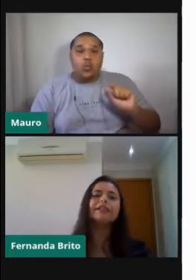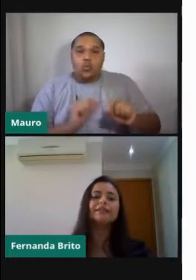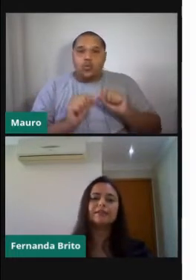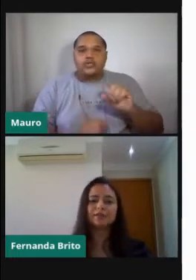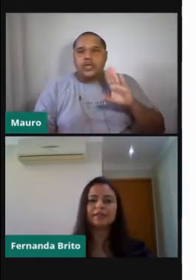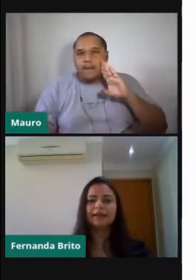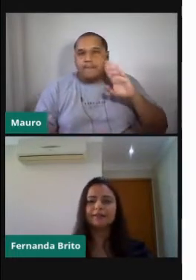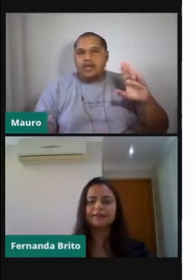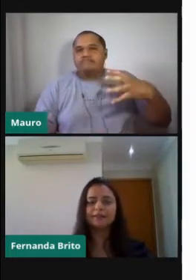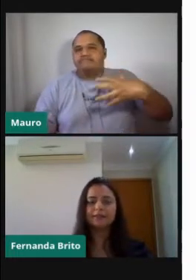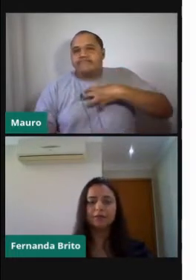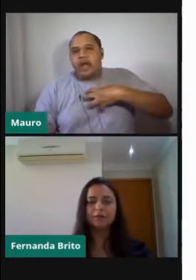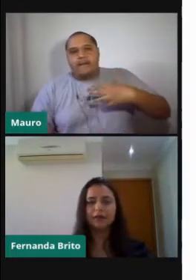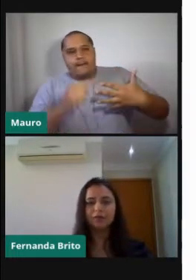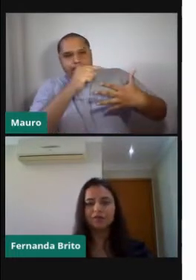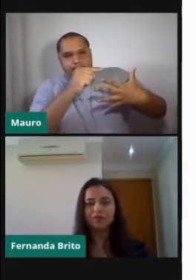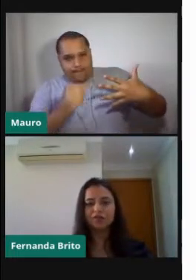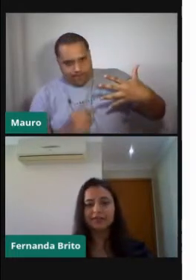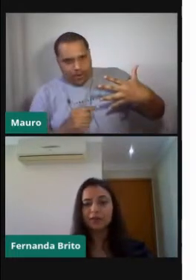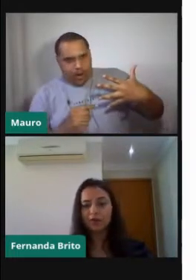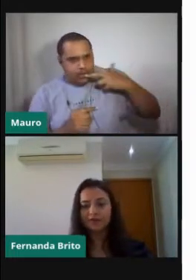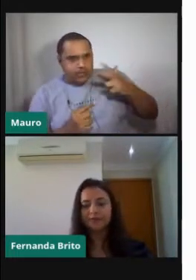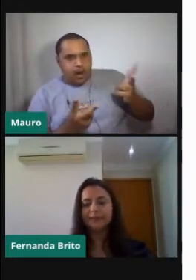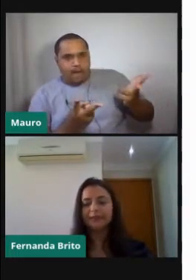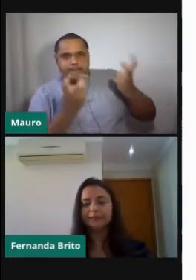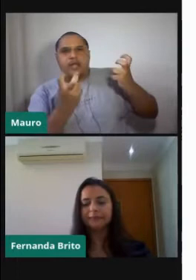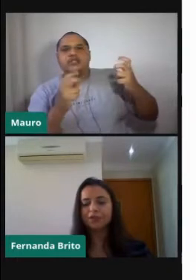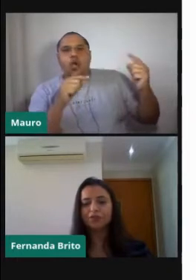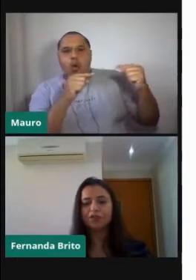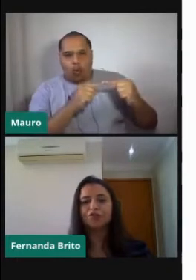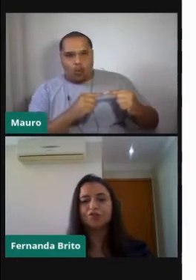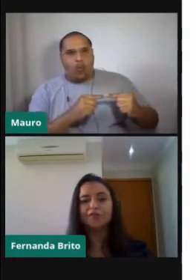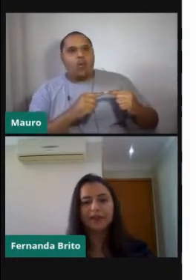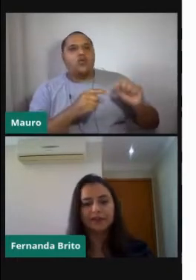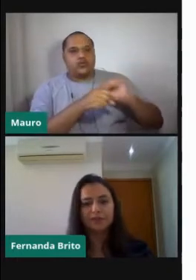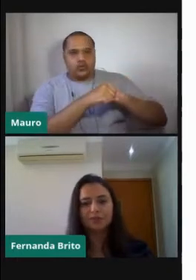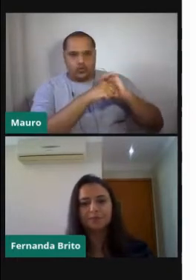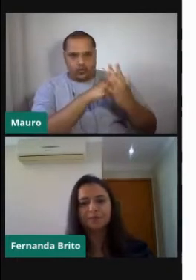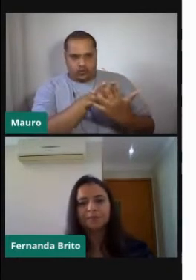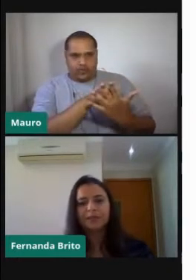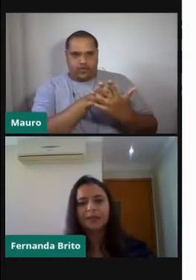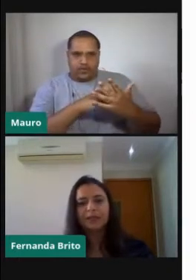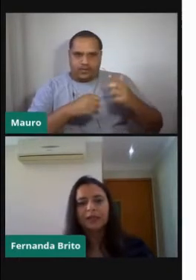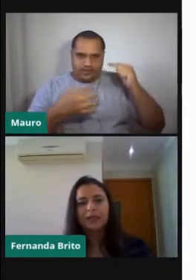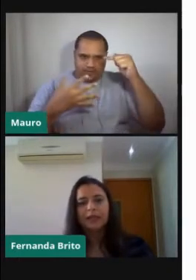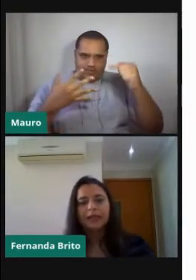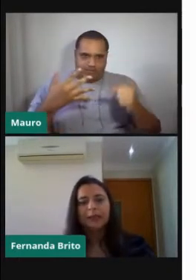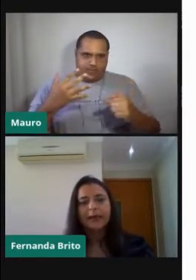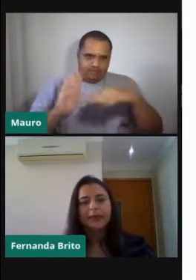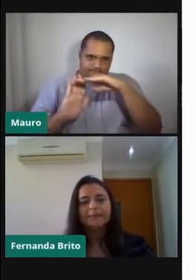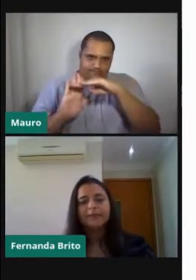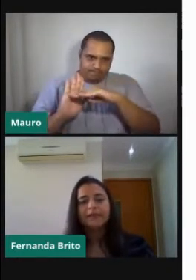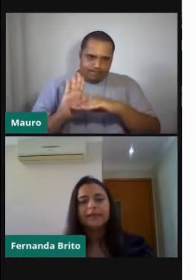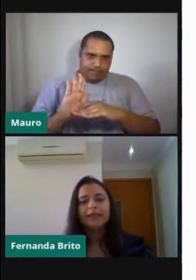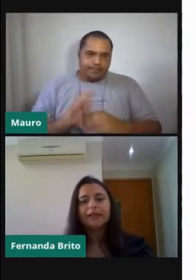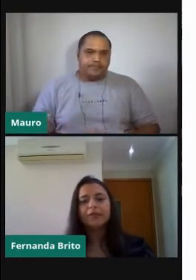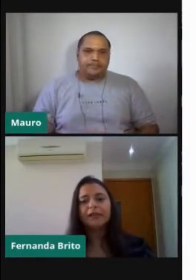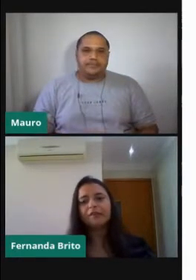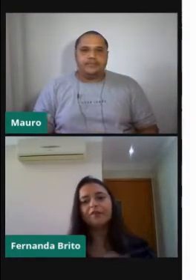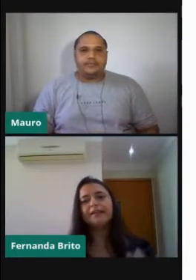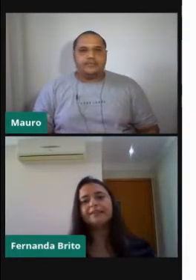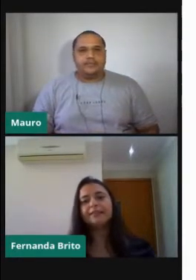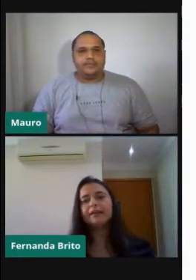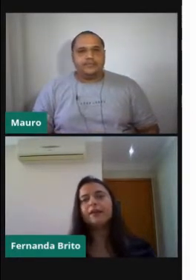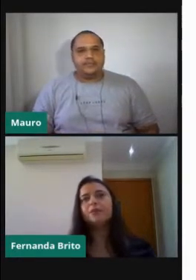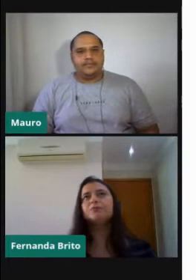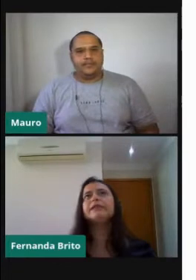manifestações clínicas associadas, então, à Covid-19, né, bastante diversas. Bem, e o